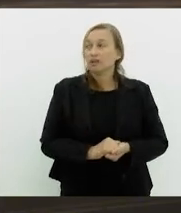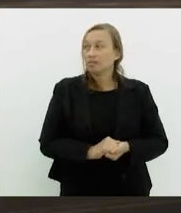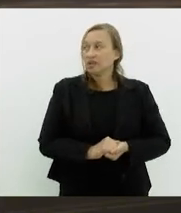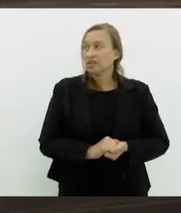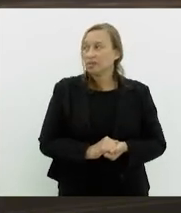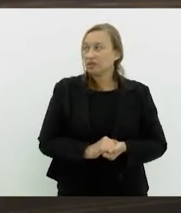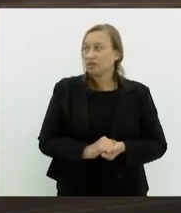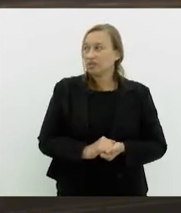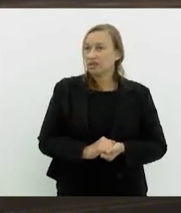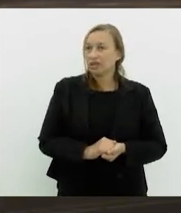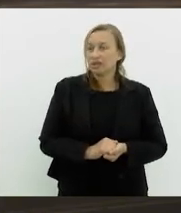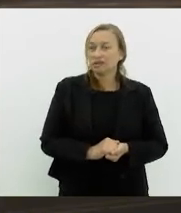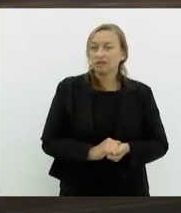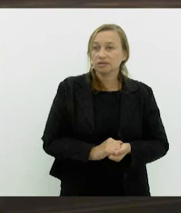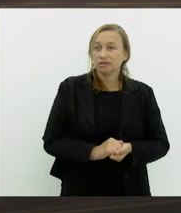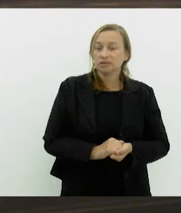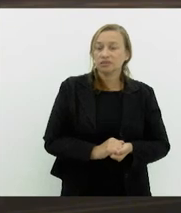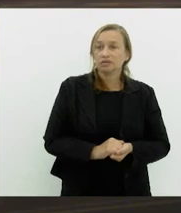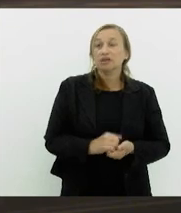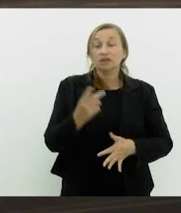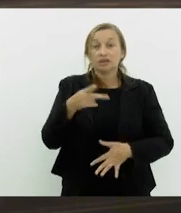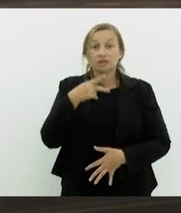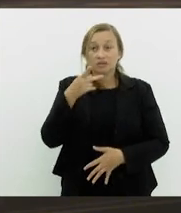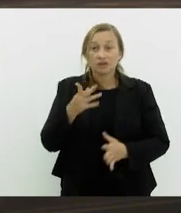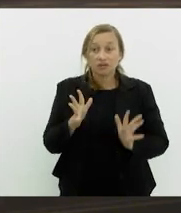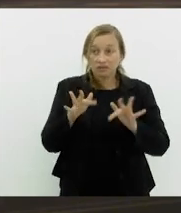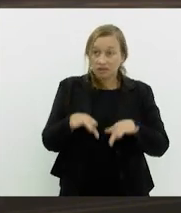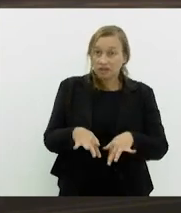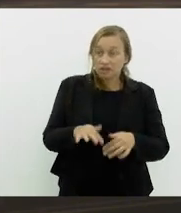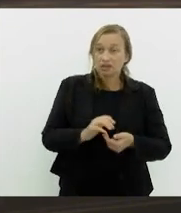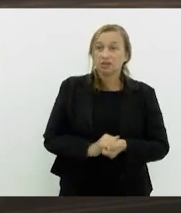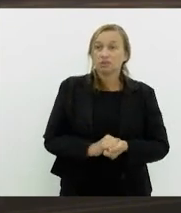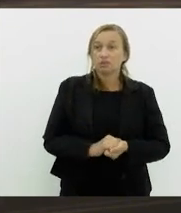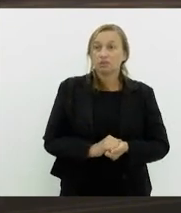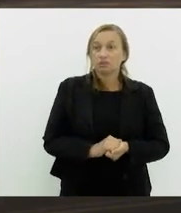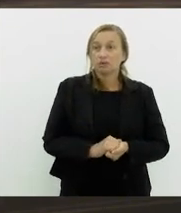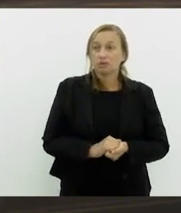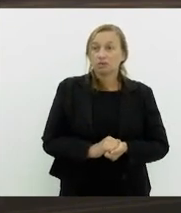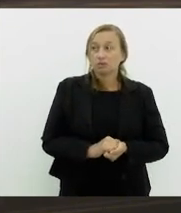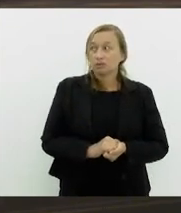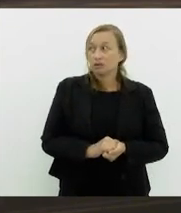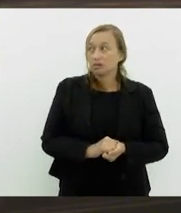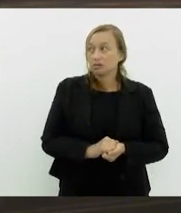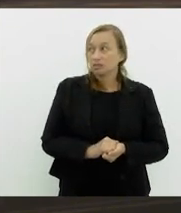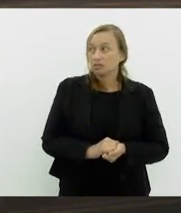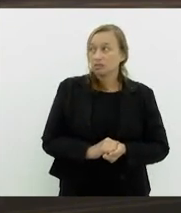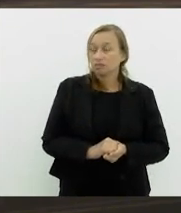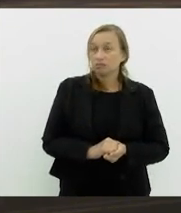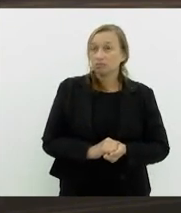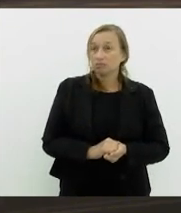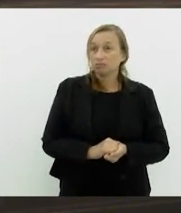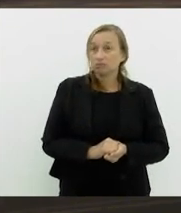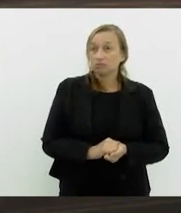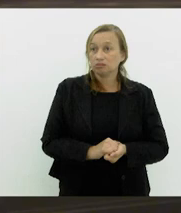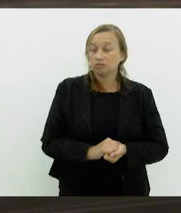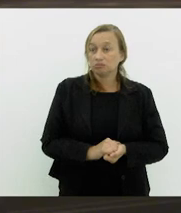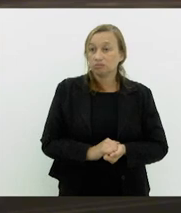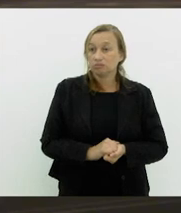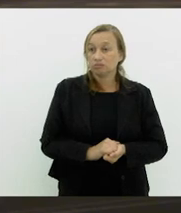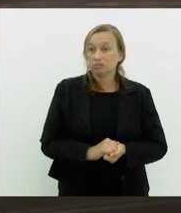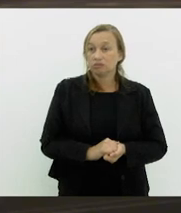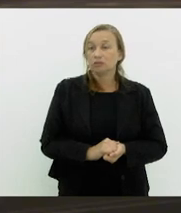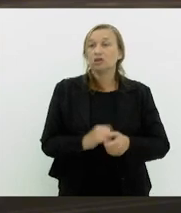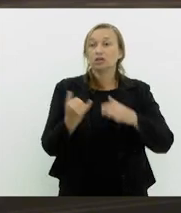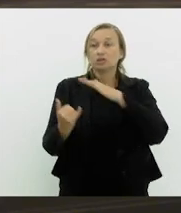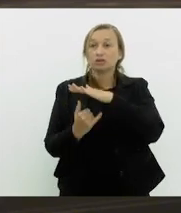Portanto, termino essa fala dizendo que não há caminho de volta para a institucionalização da advocacia